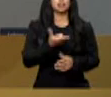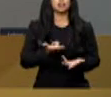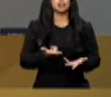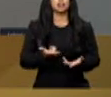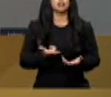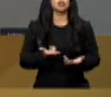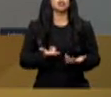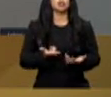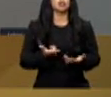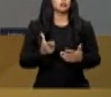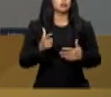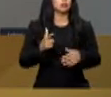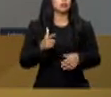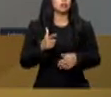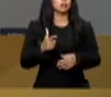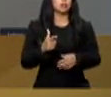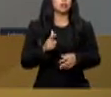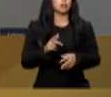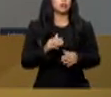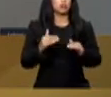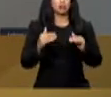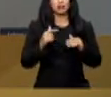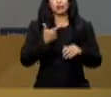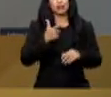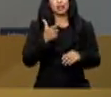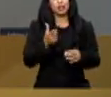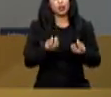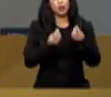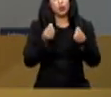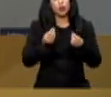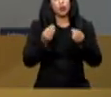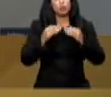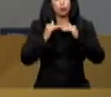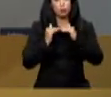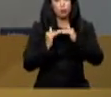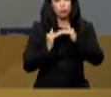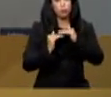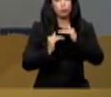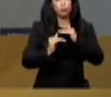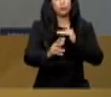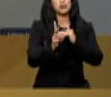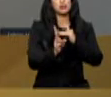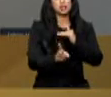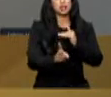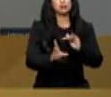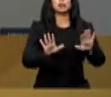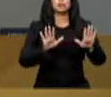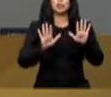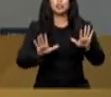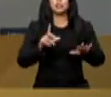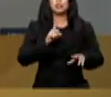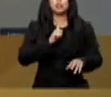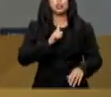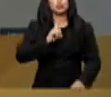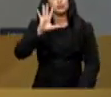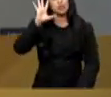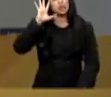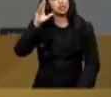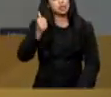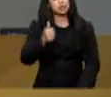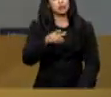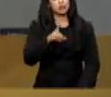seria de justiça manter de uma forma linear, nós ainda temos a decisão, pelo menos em parte, no caso da ação